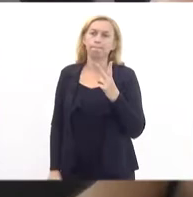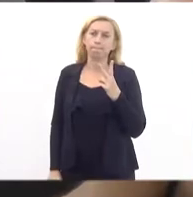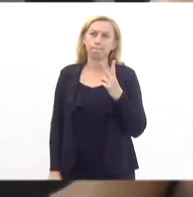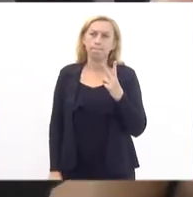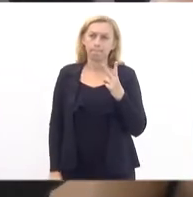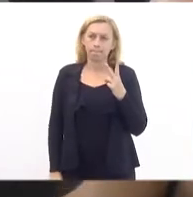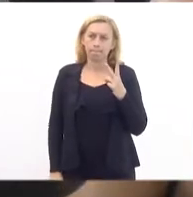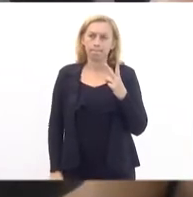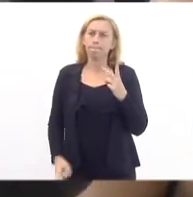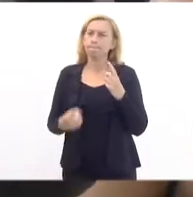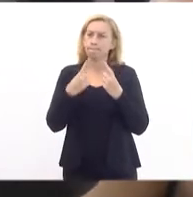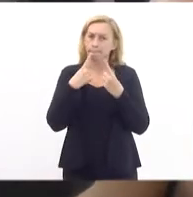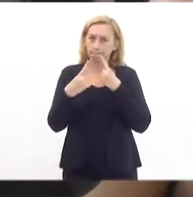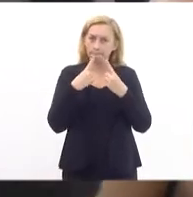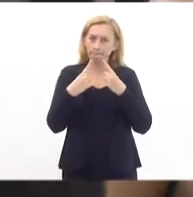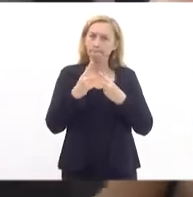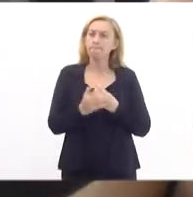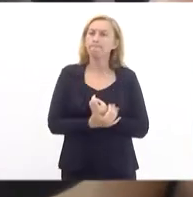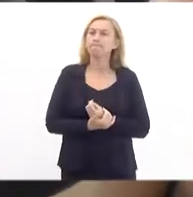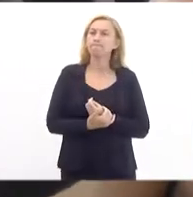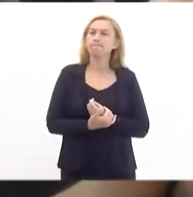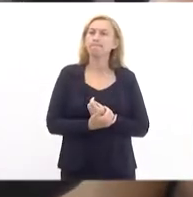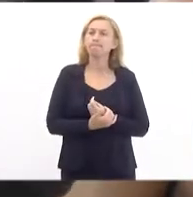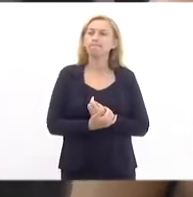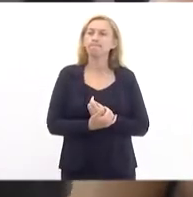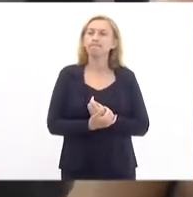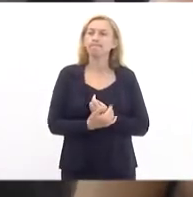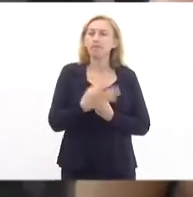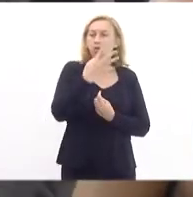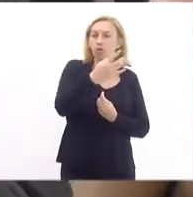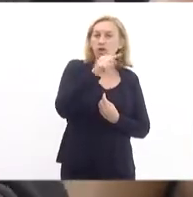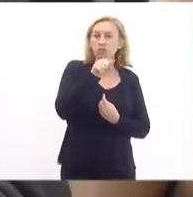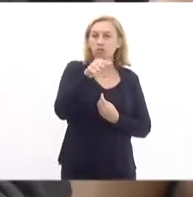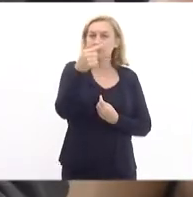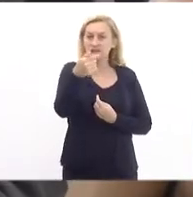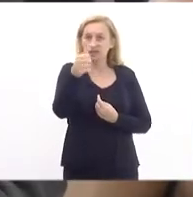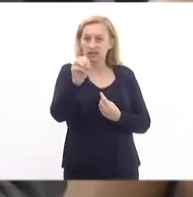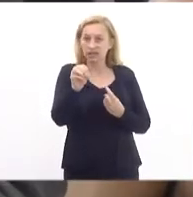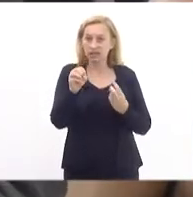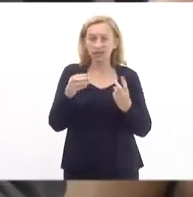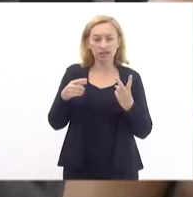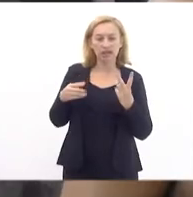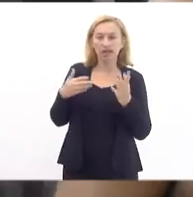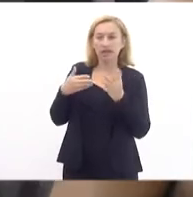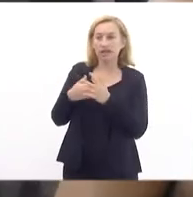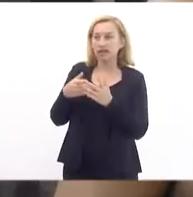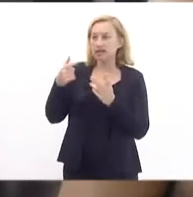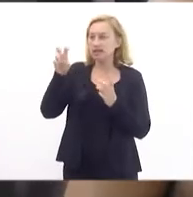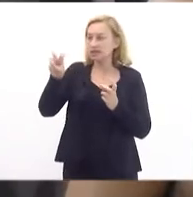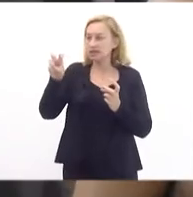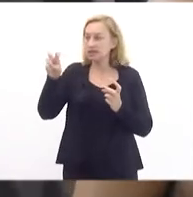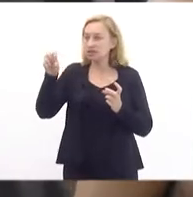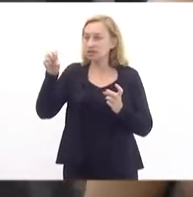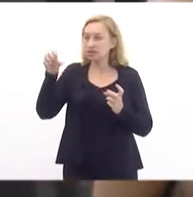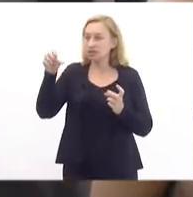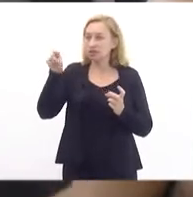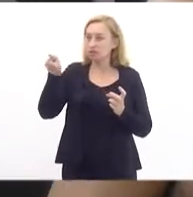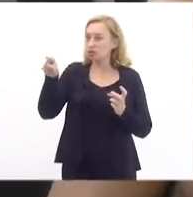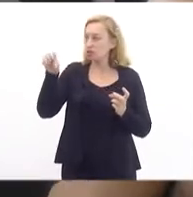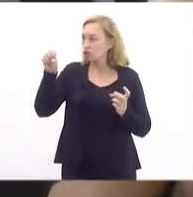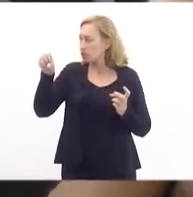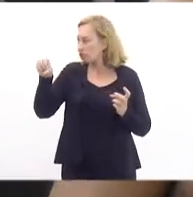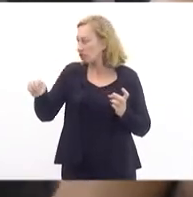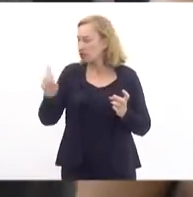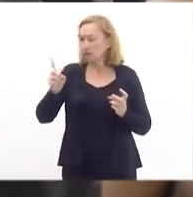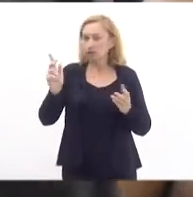São duas discussões. De R$ 4,70 para R$ 5,90, que não ocorreu, foi R$ 5,00. Então,